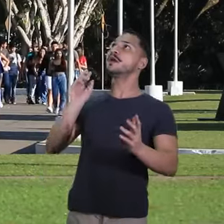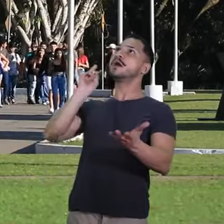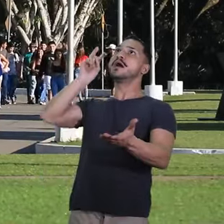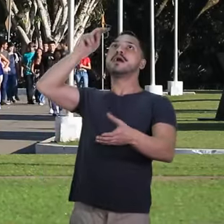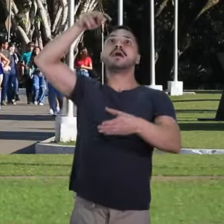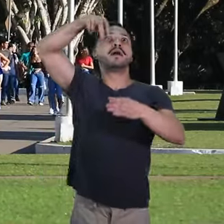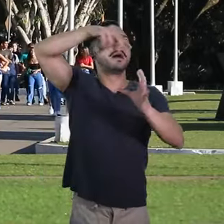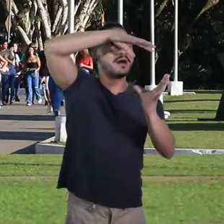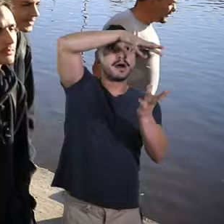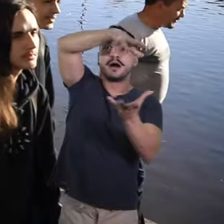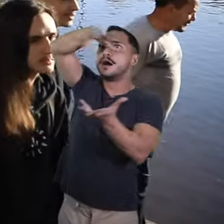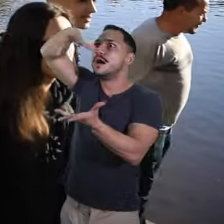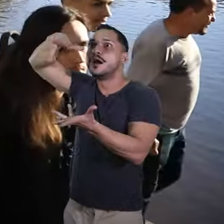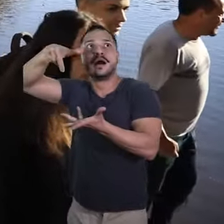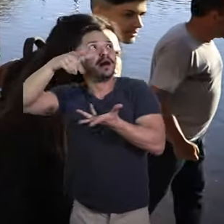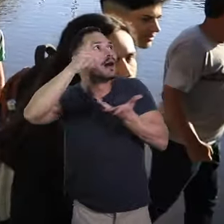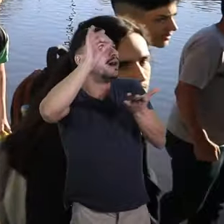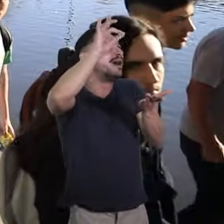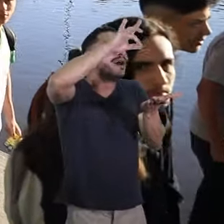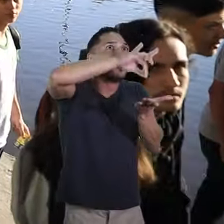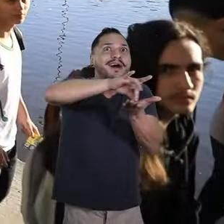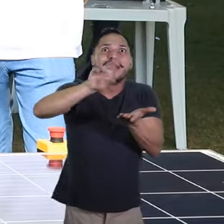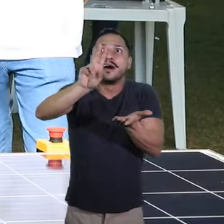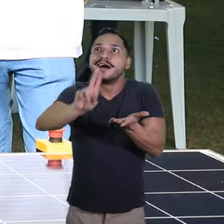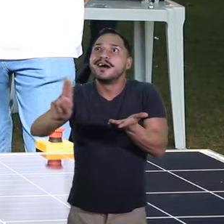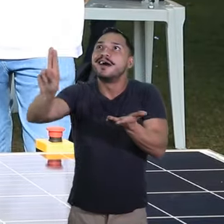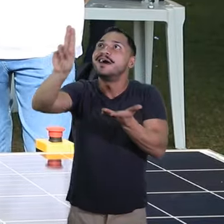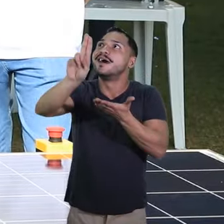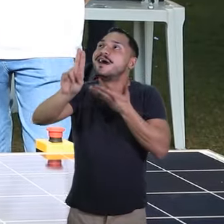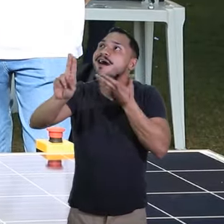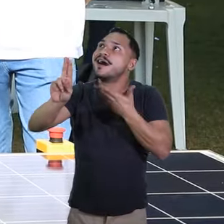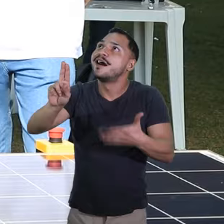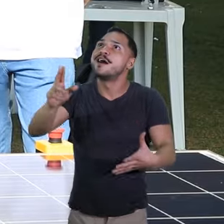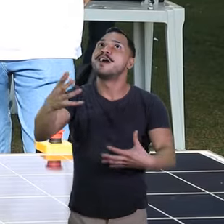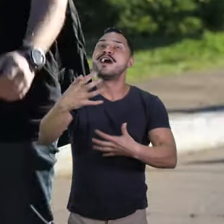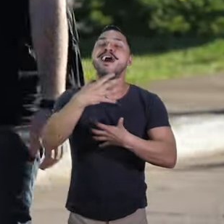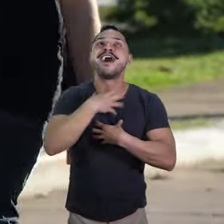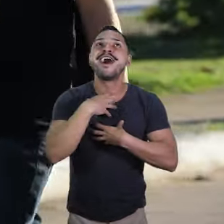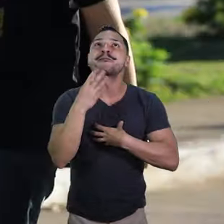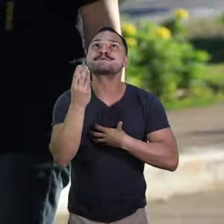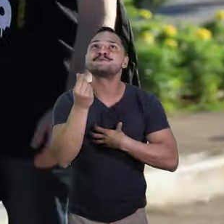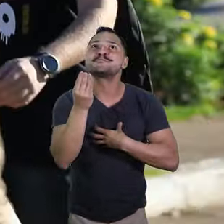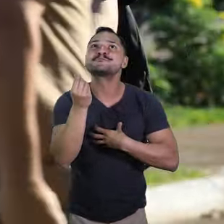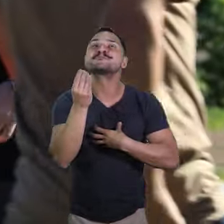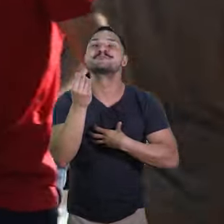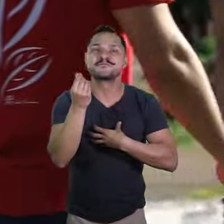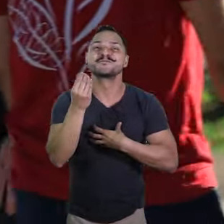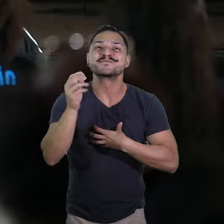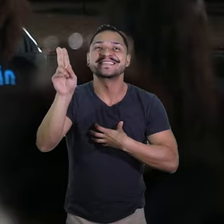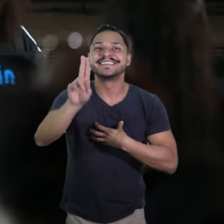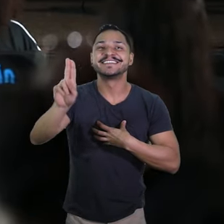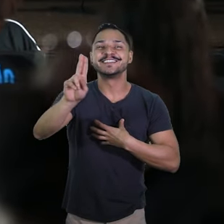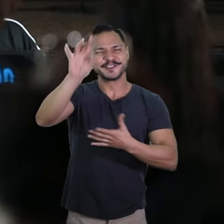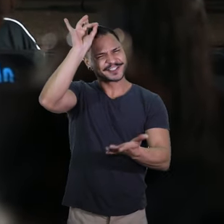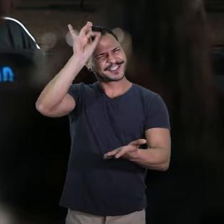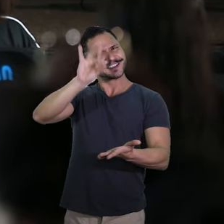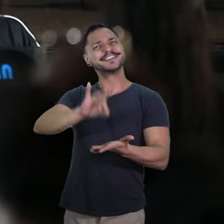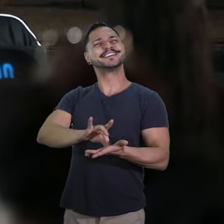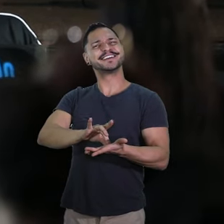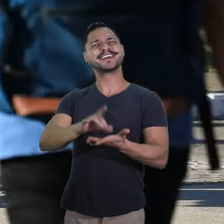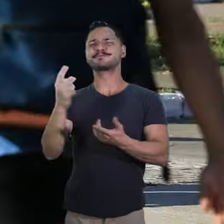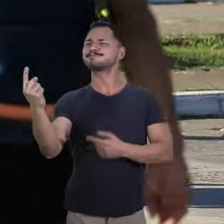e a gente está entrando nesse mundo real de uma faculdade, né, de uma universidade. Então a gente está podendo sentir esse gostinho, né,